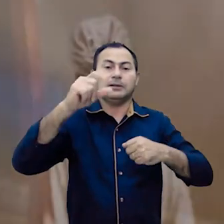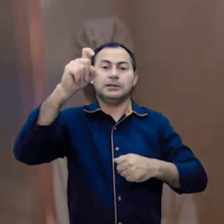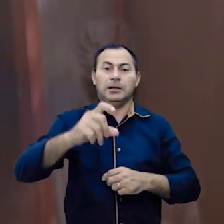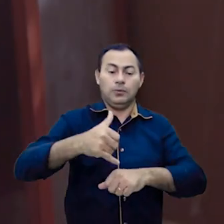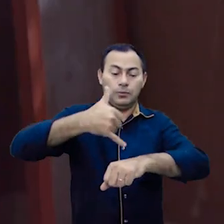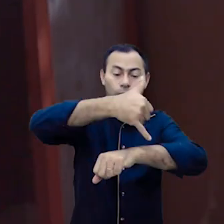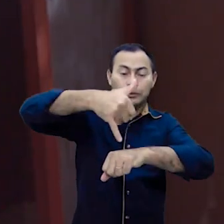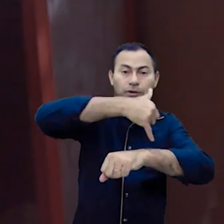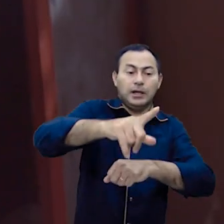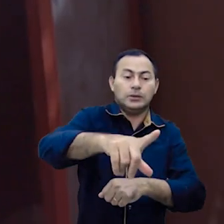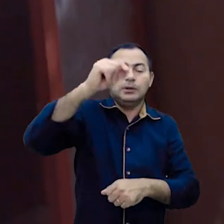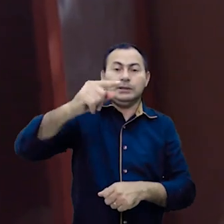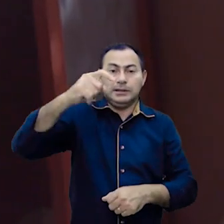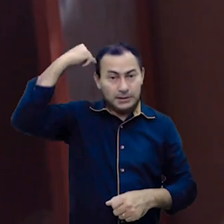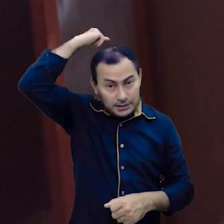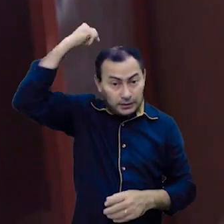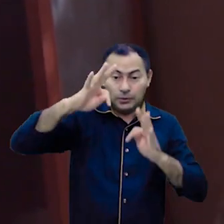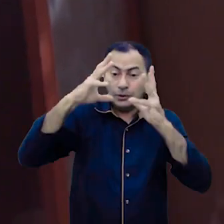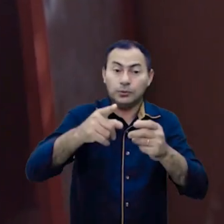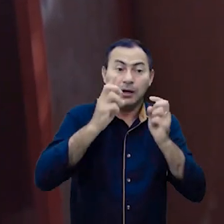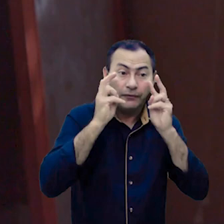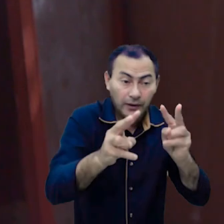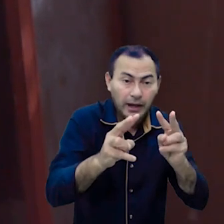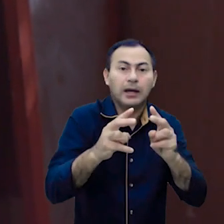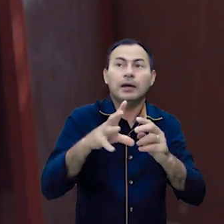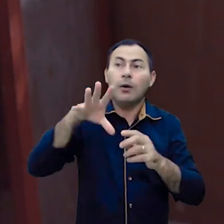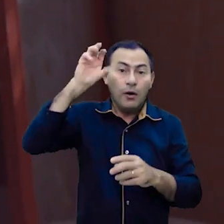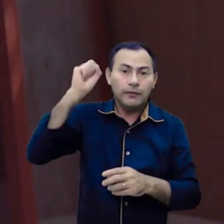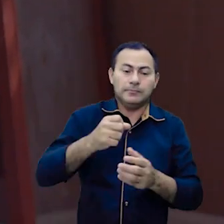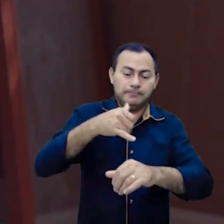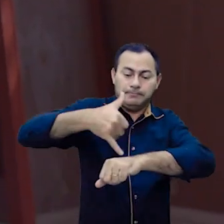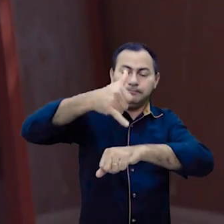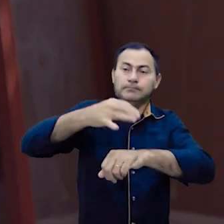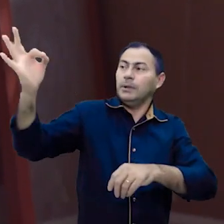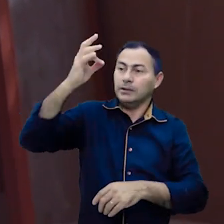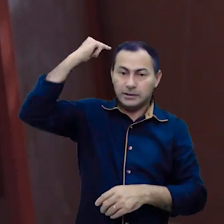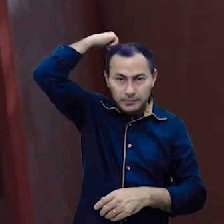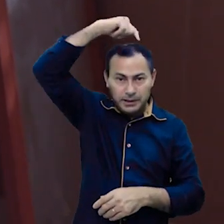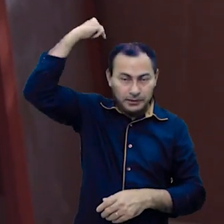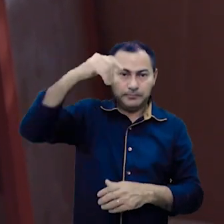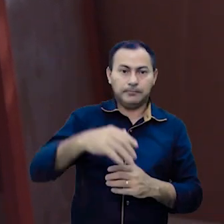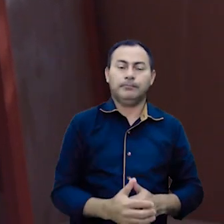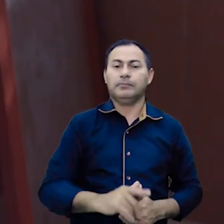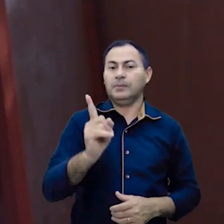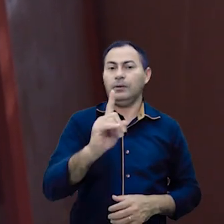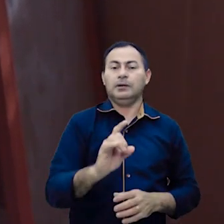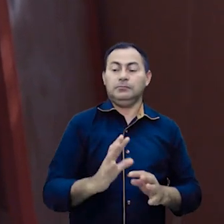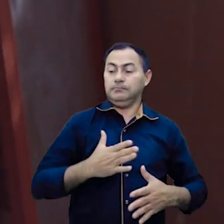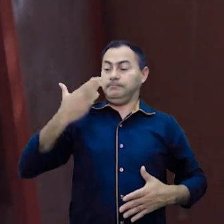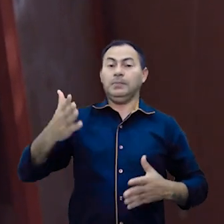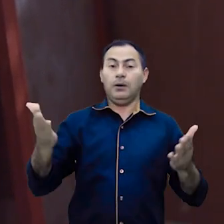foi chamado para ser ungido para ser santo e tudo que você ouve deve ser ungido pelo Espírito Santo isso